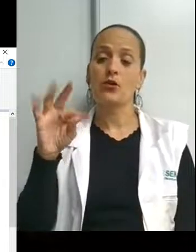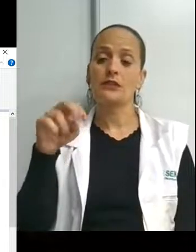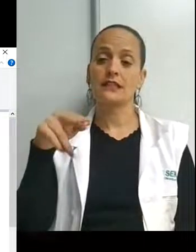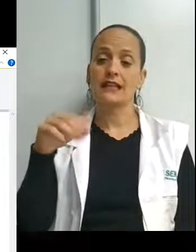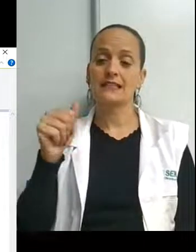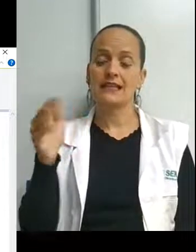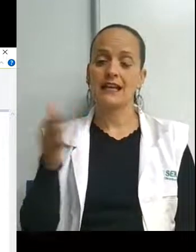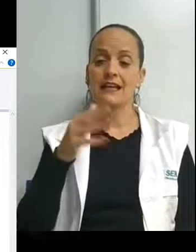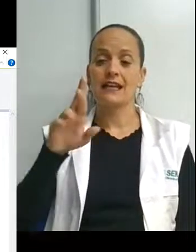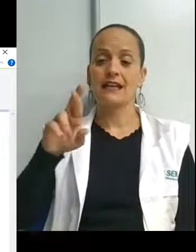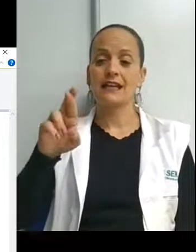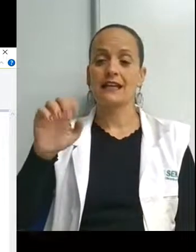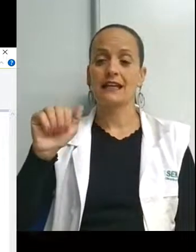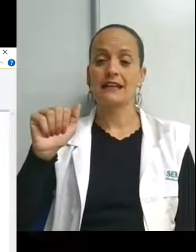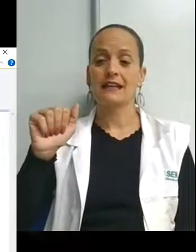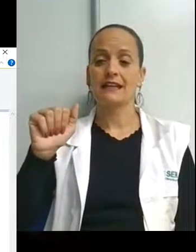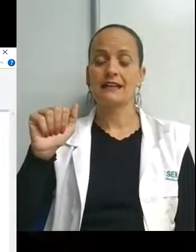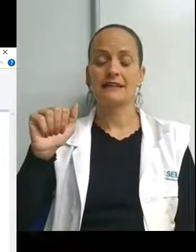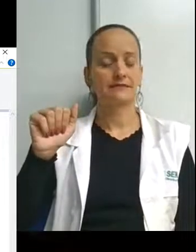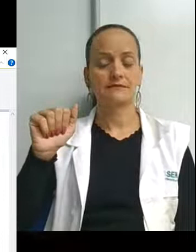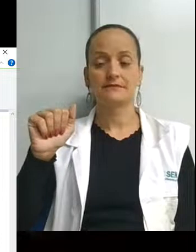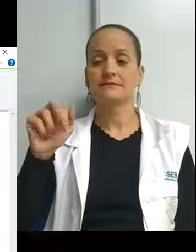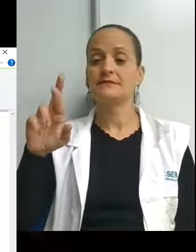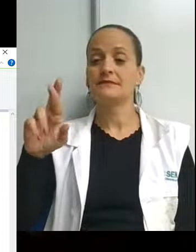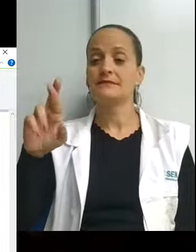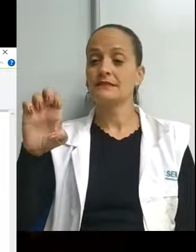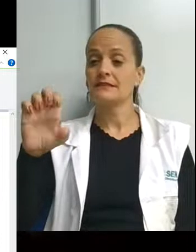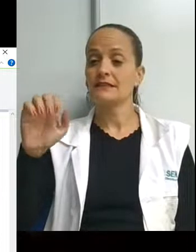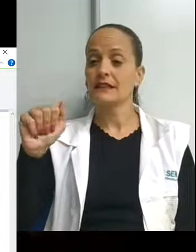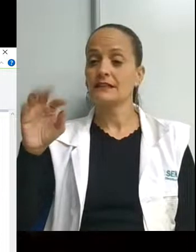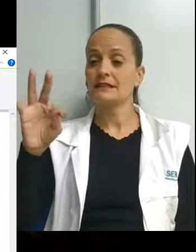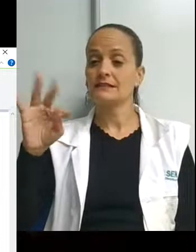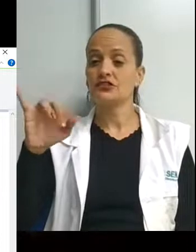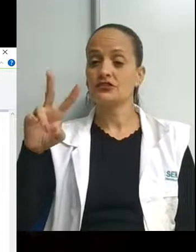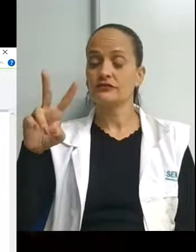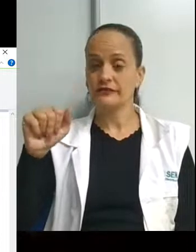cerveja, né? Que é o volt ampere reativo, né? Potência